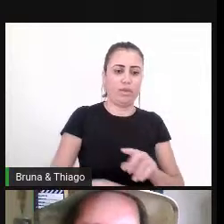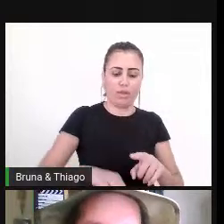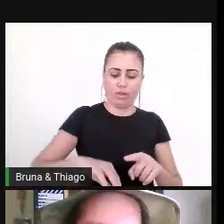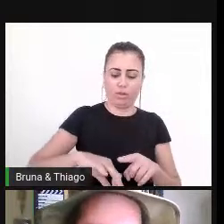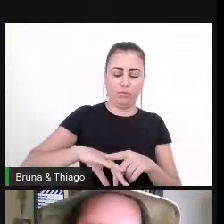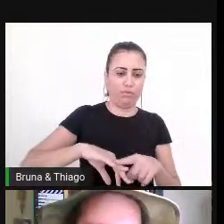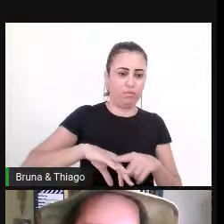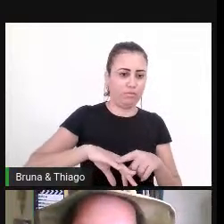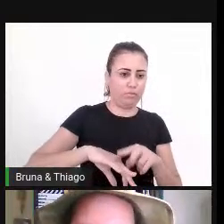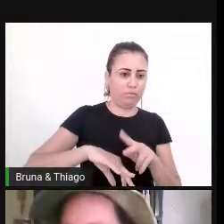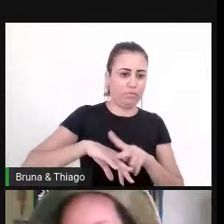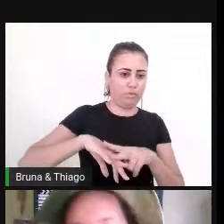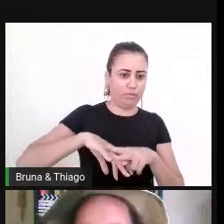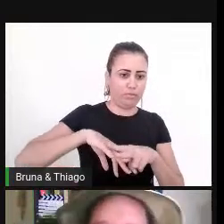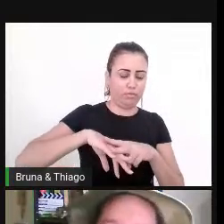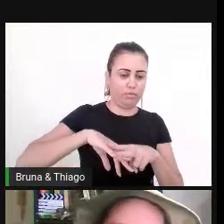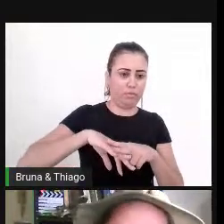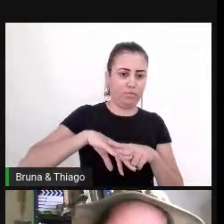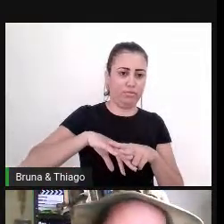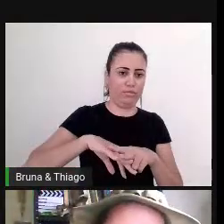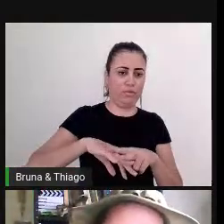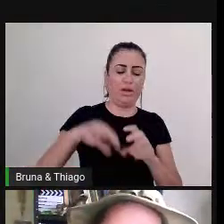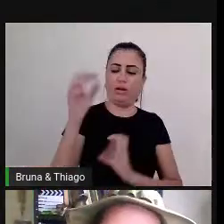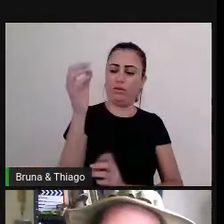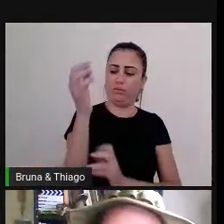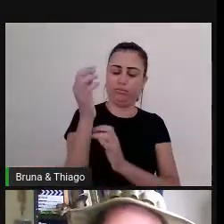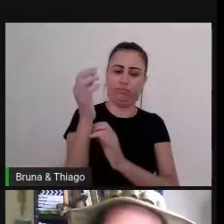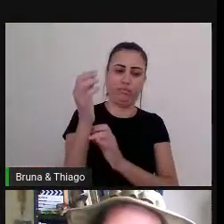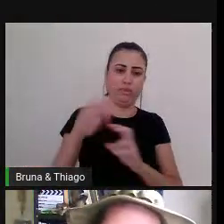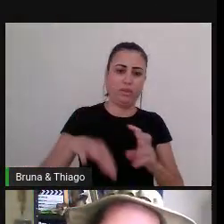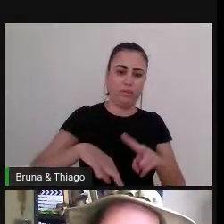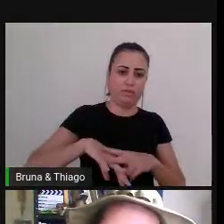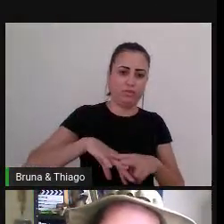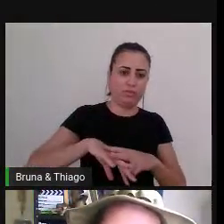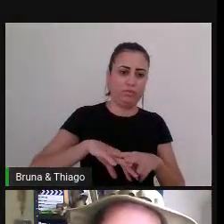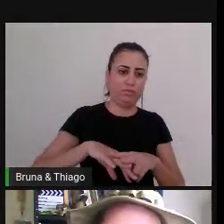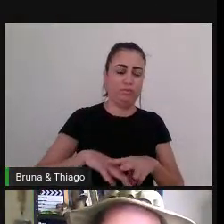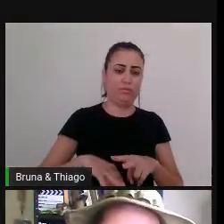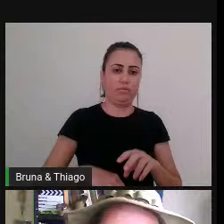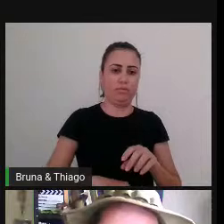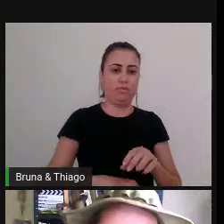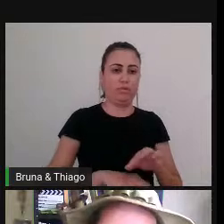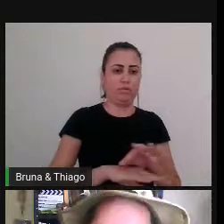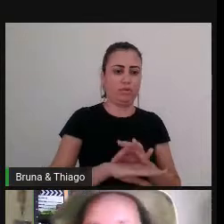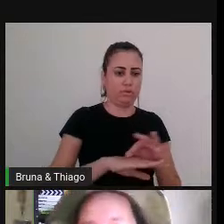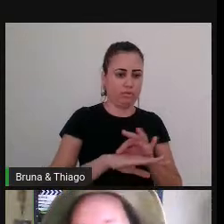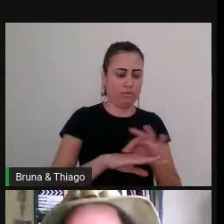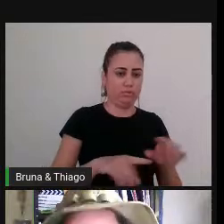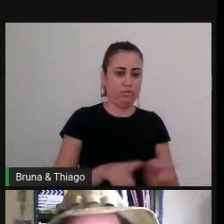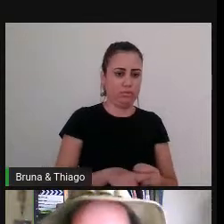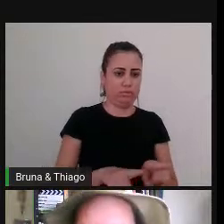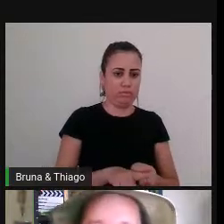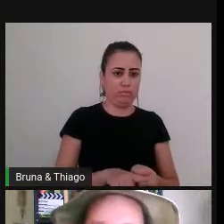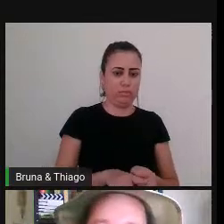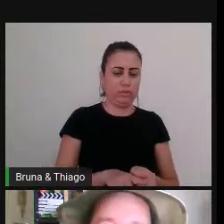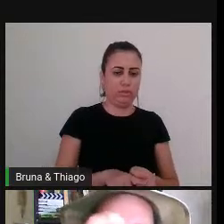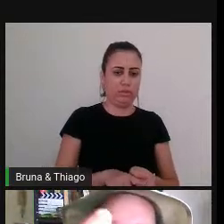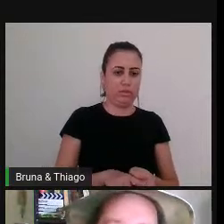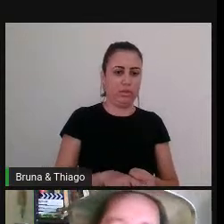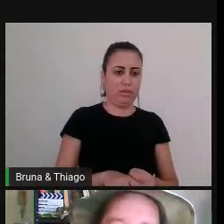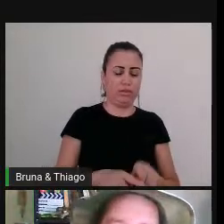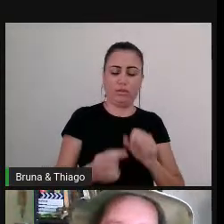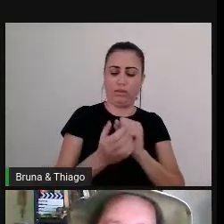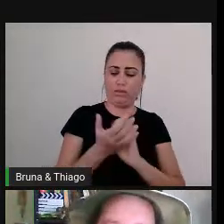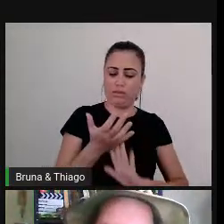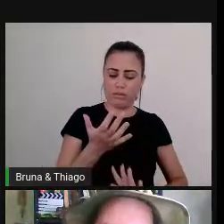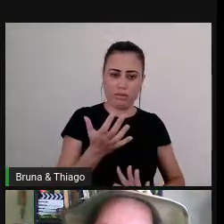é brava, é peçonhenta, enfim. Mas temos aqui, então, a marquinha característica no abdômen, né, na face